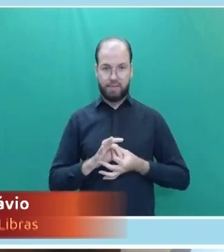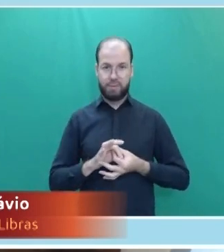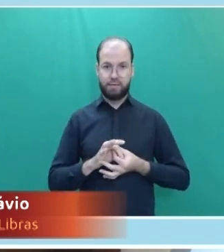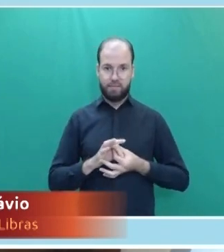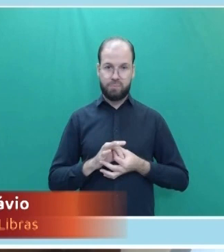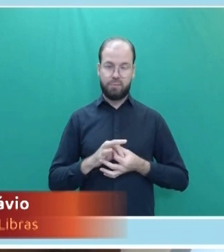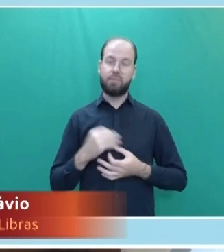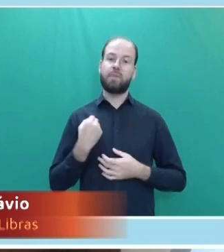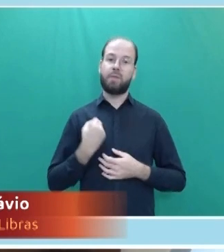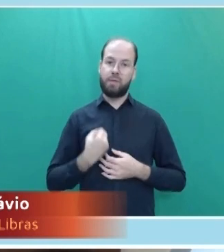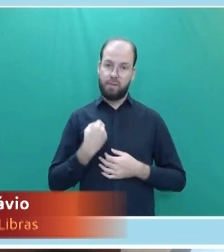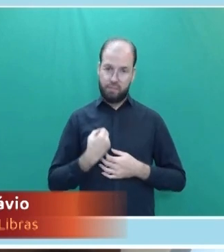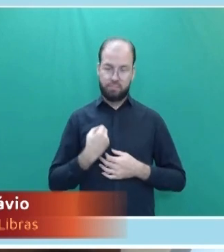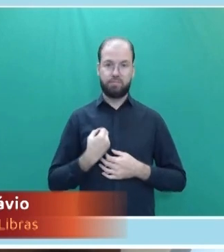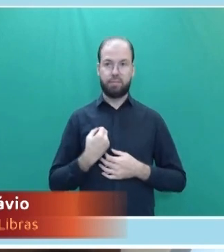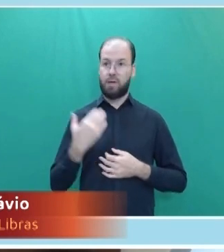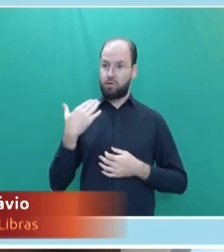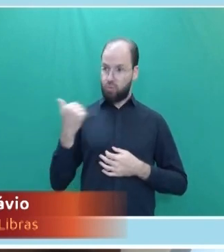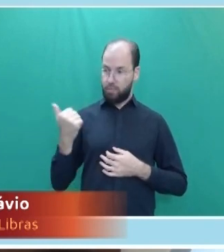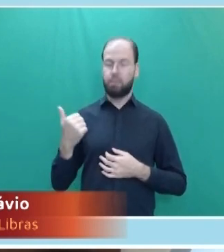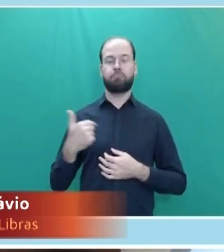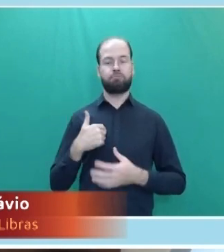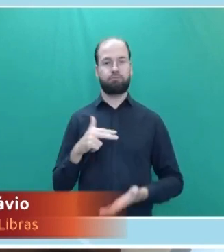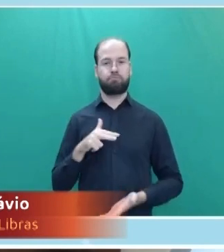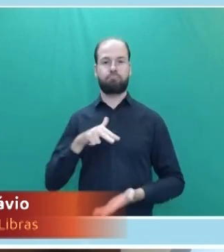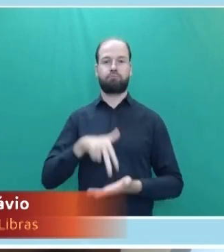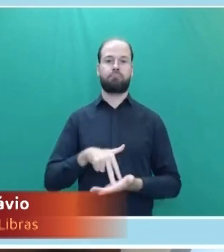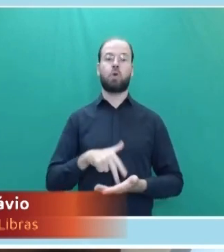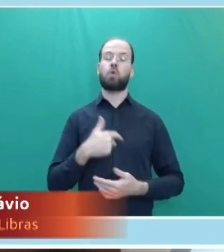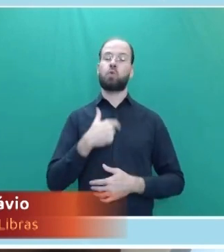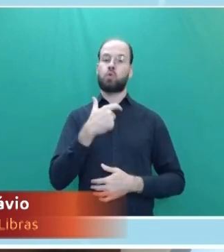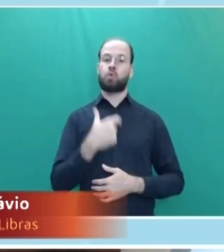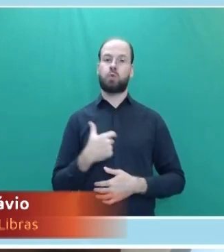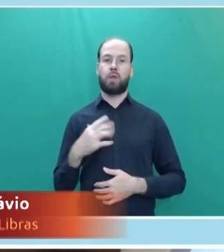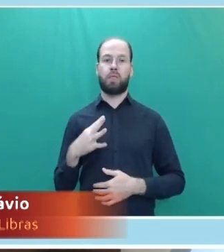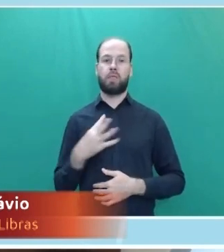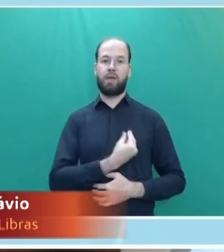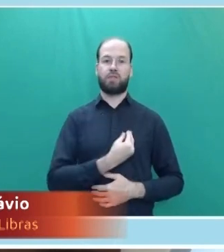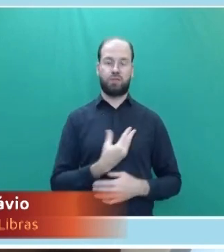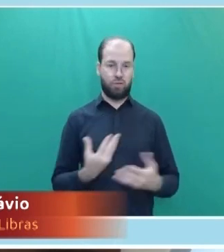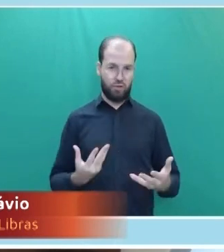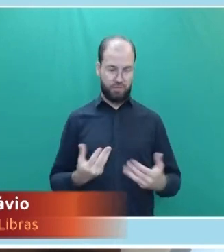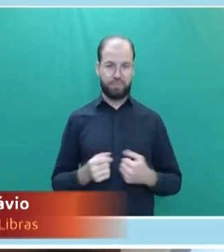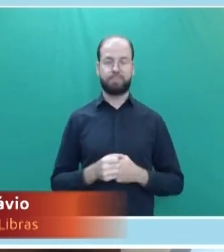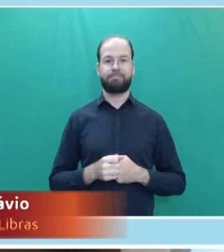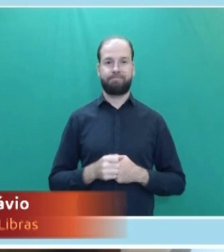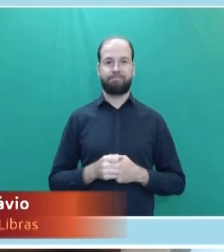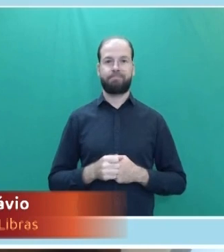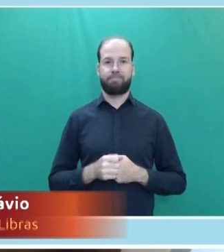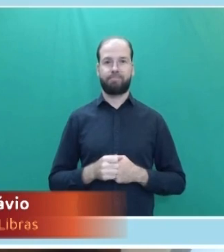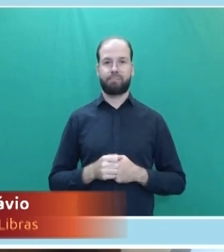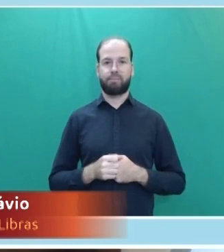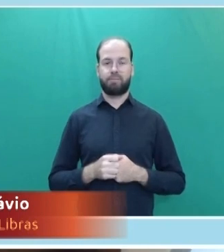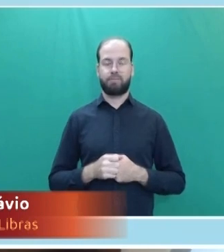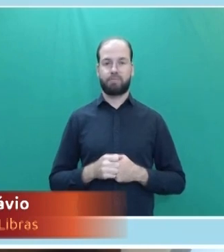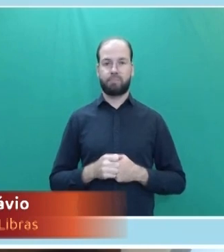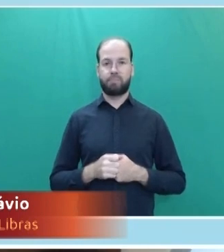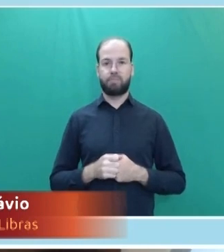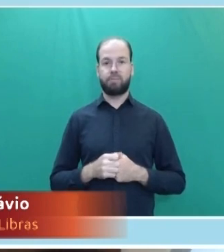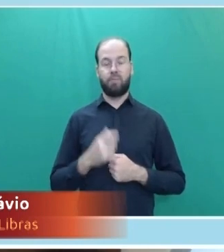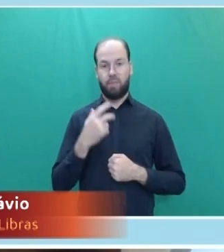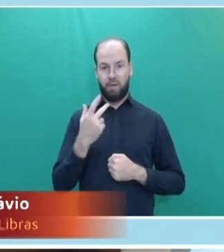são chamados para interpretar mulheres trans, travestis. E isso, e quando fazem isso,